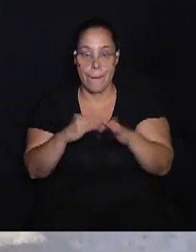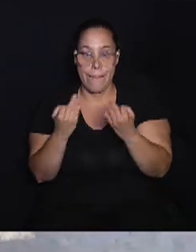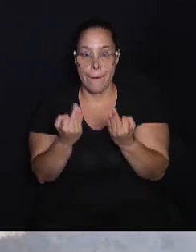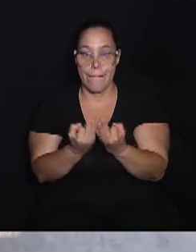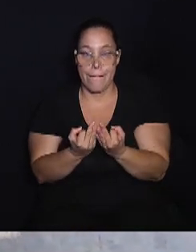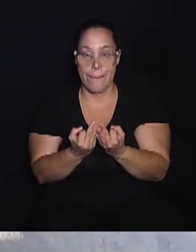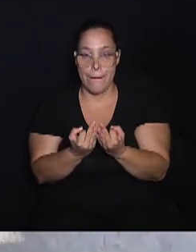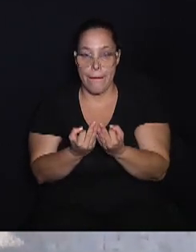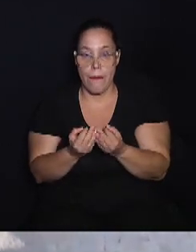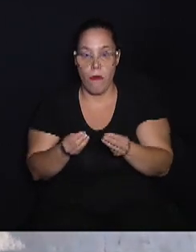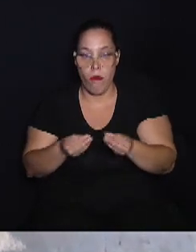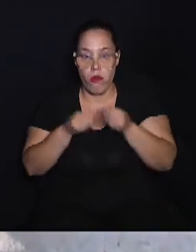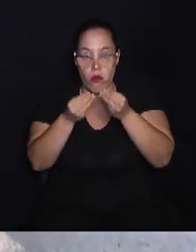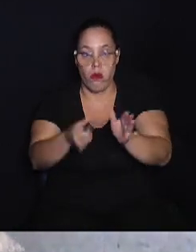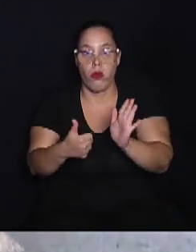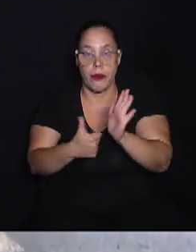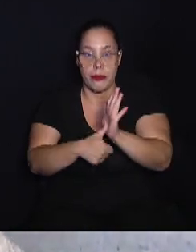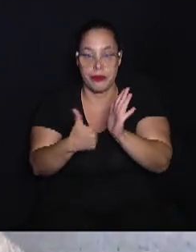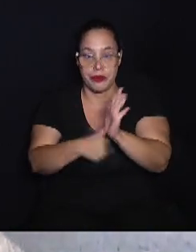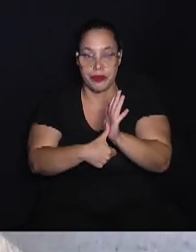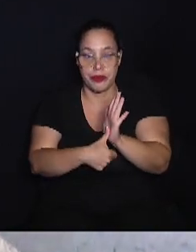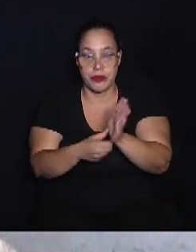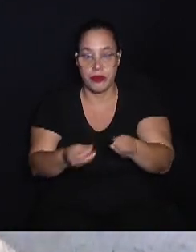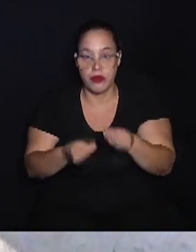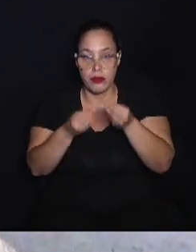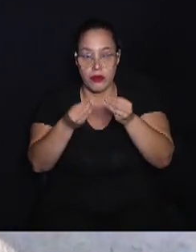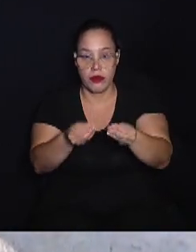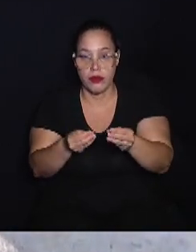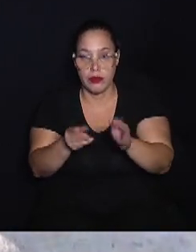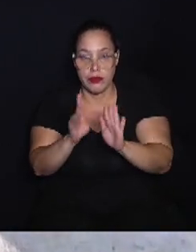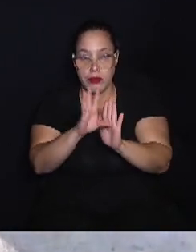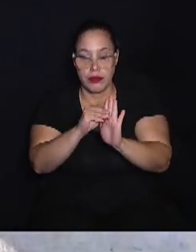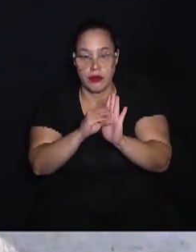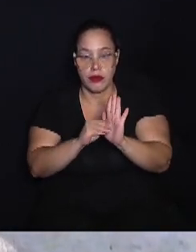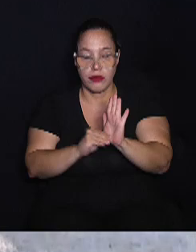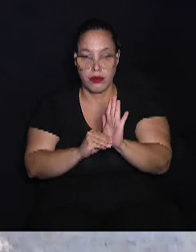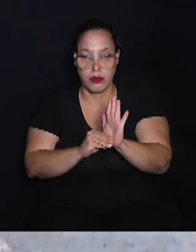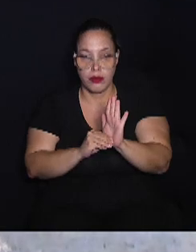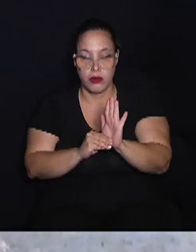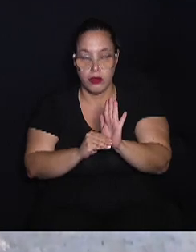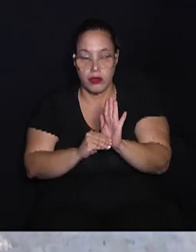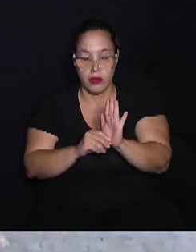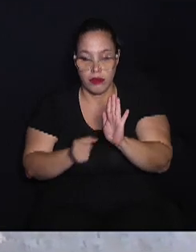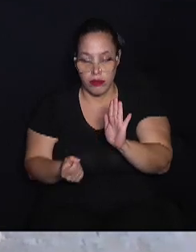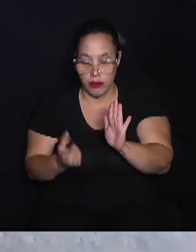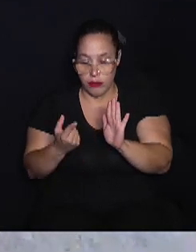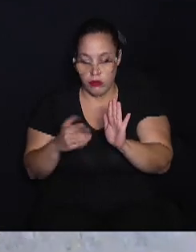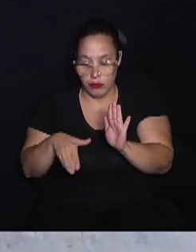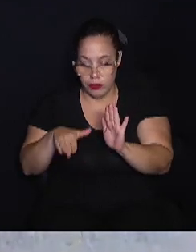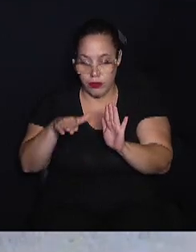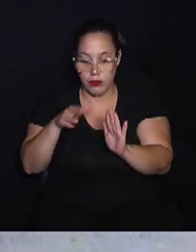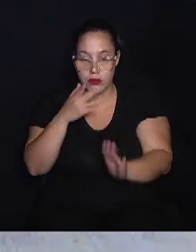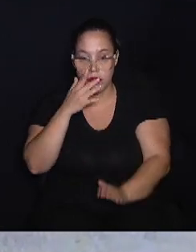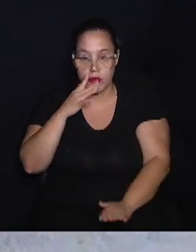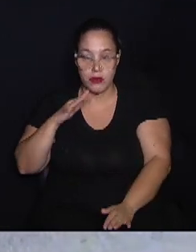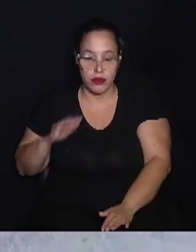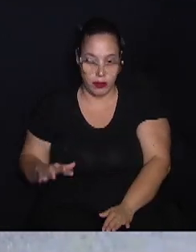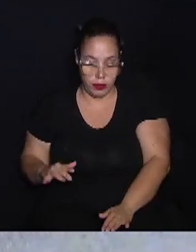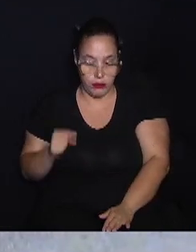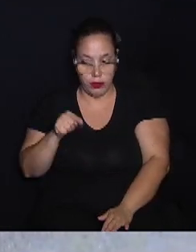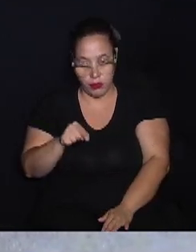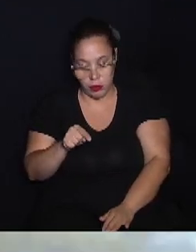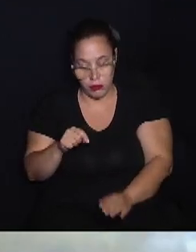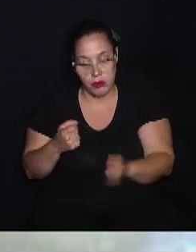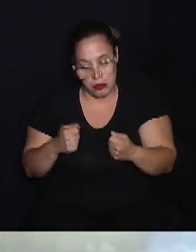também devem apresentar o comprovante da participação nesses programas porque isso gera uma pontuação extra para essa criança da família nessa